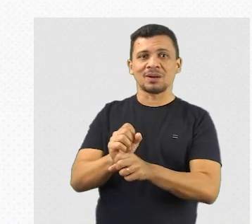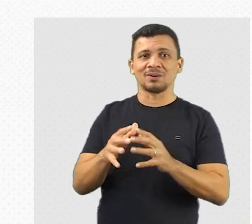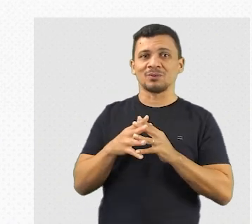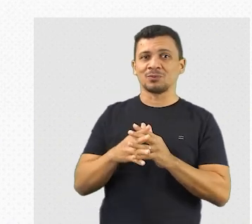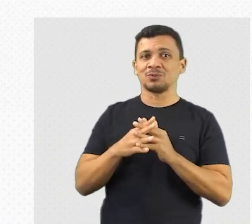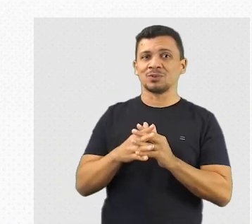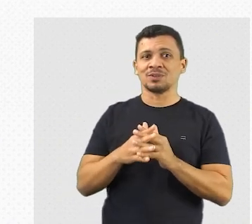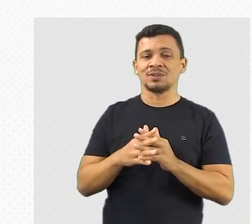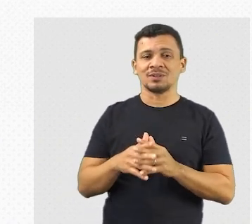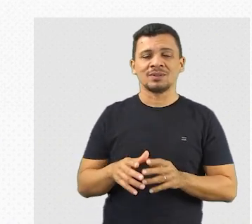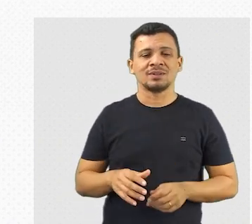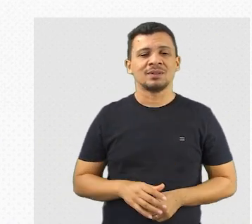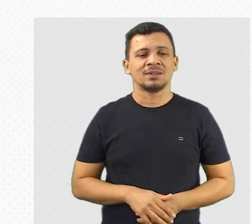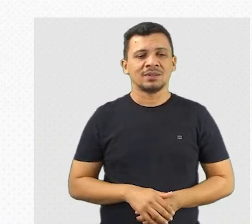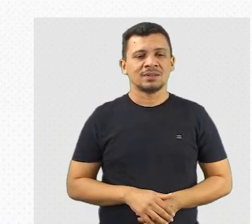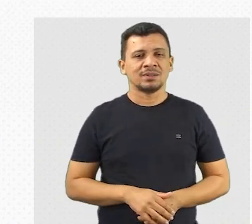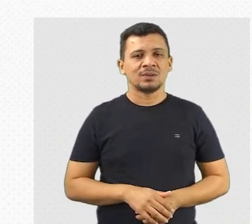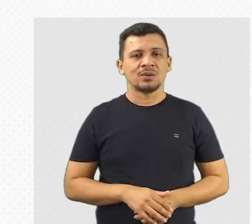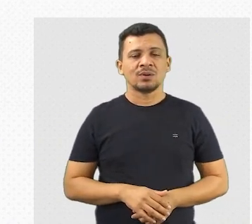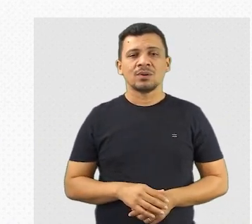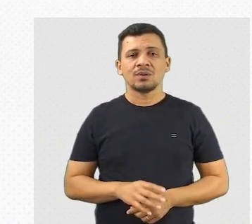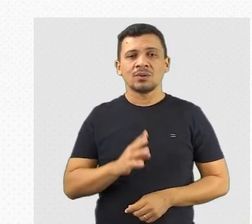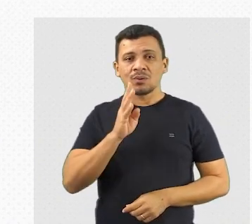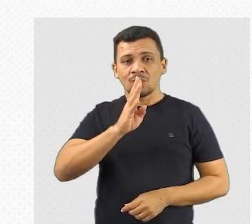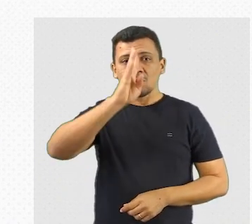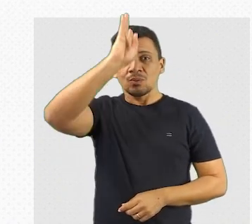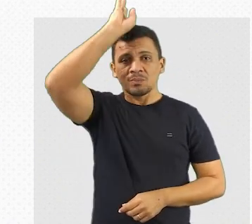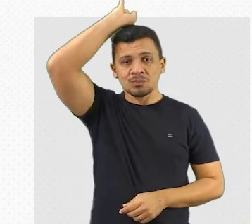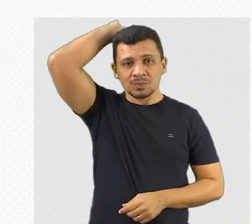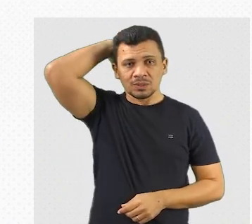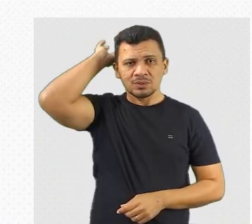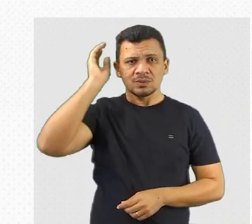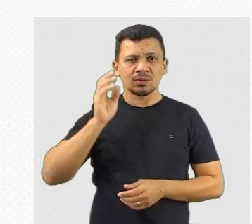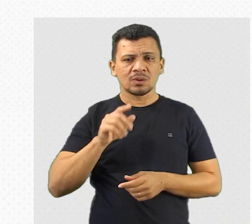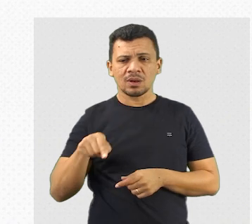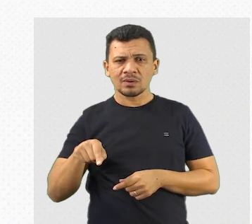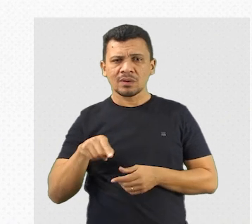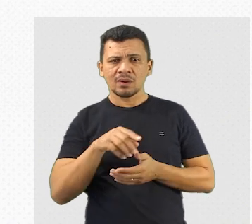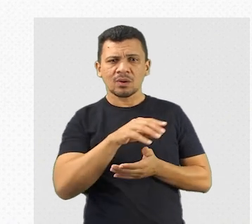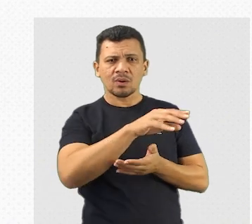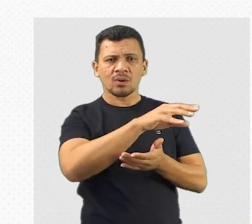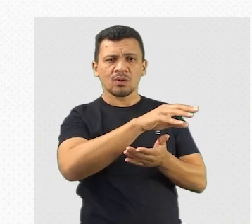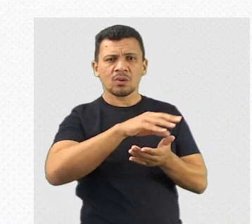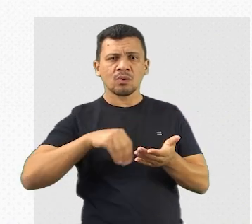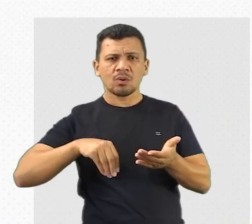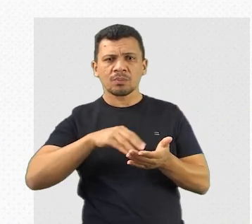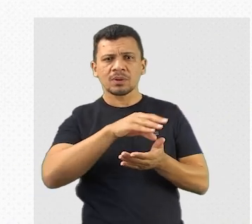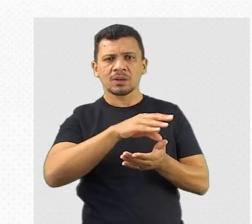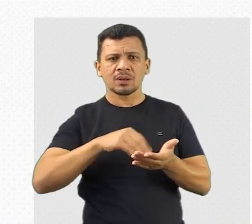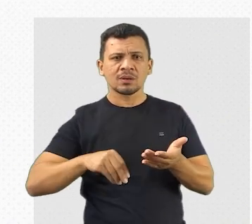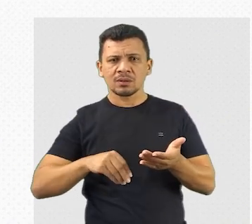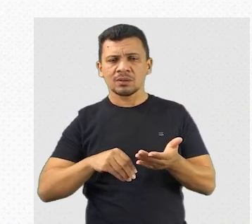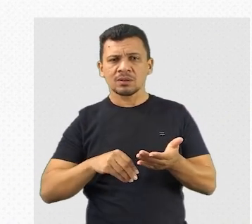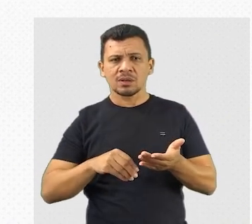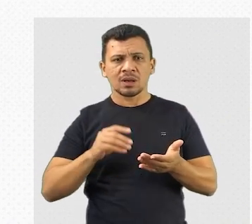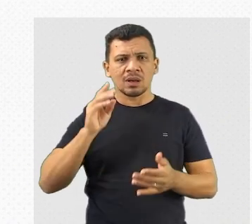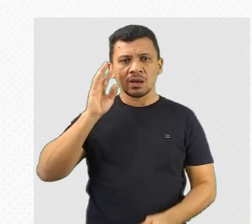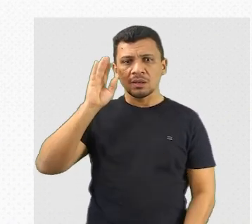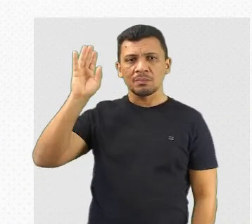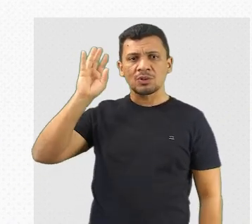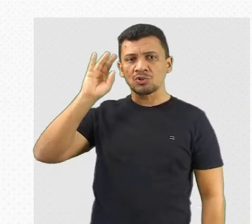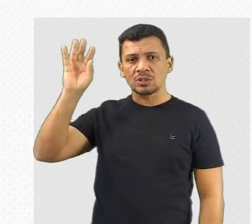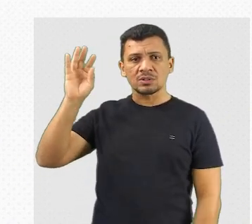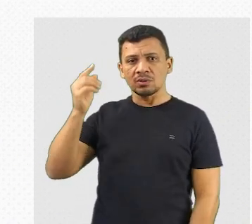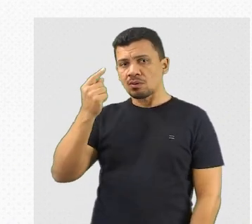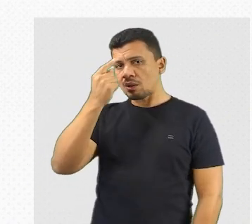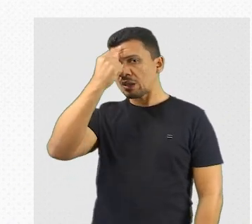De qualquer forma, quando a gente fala que os romanos são uma cópia, né, ele não era um povo dotado de imaginação criadora, mas